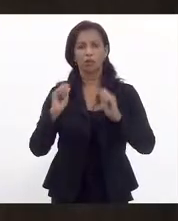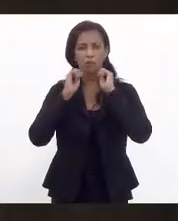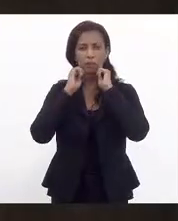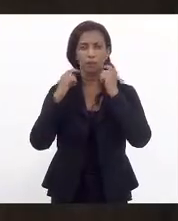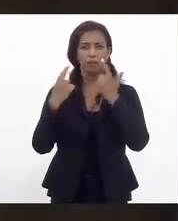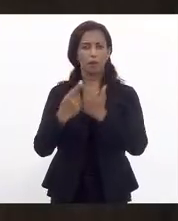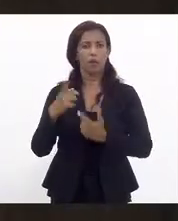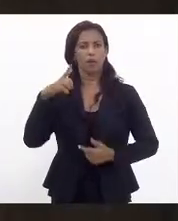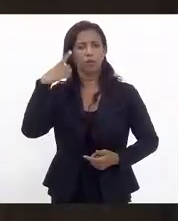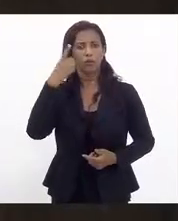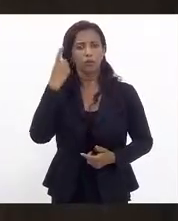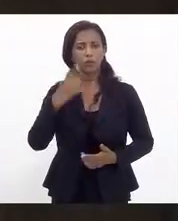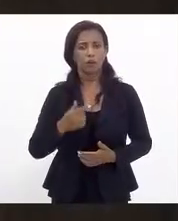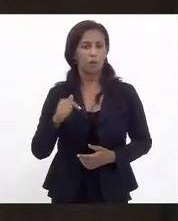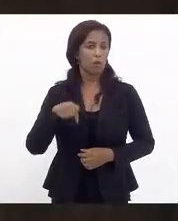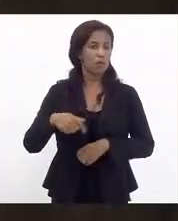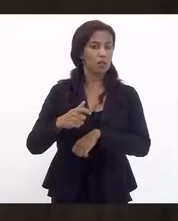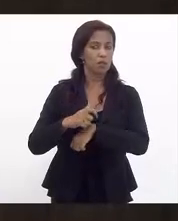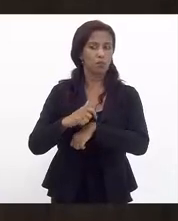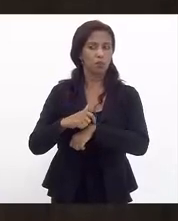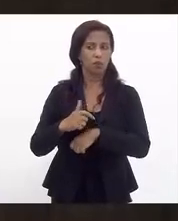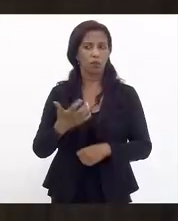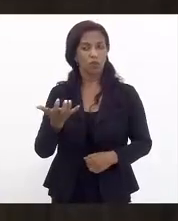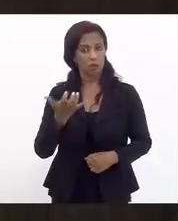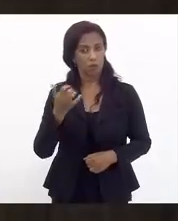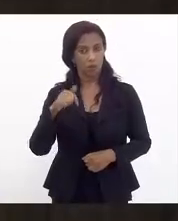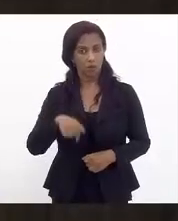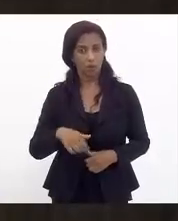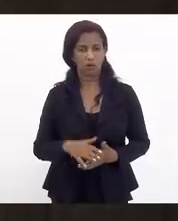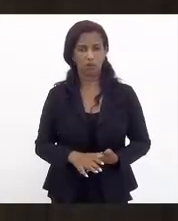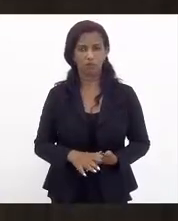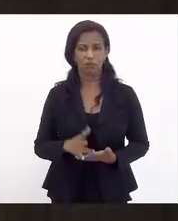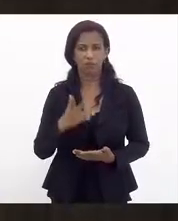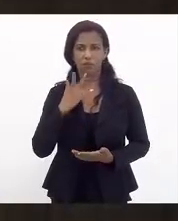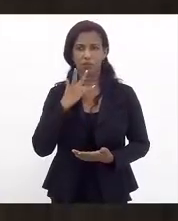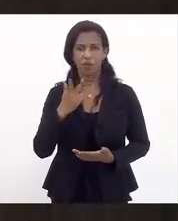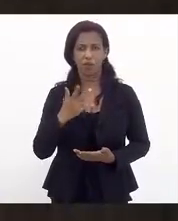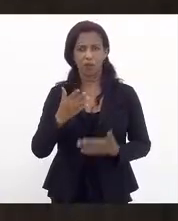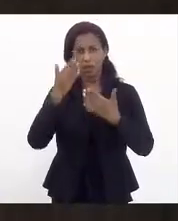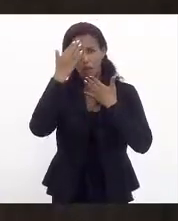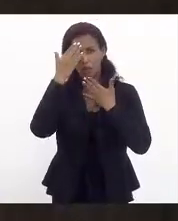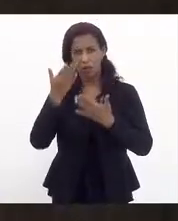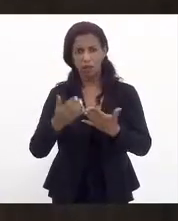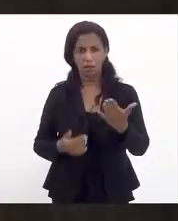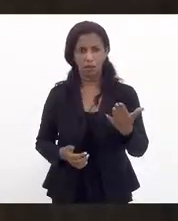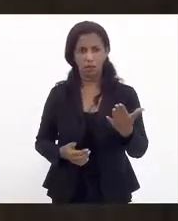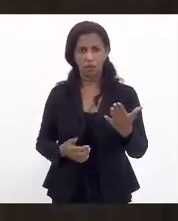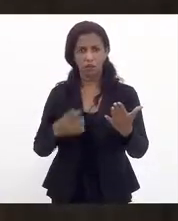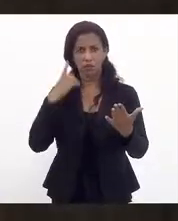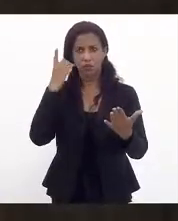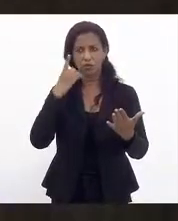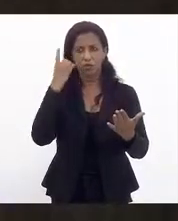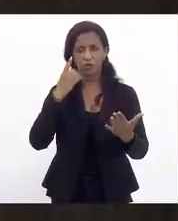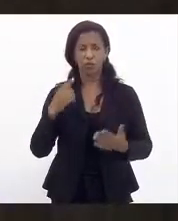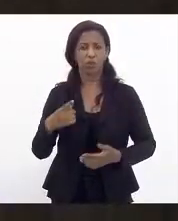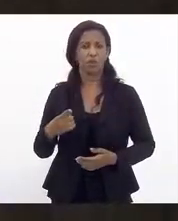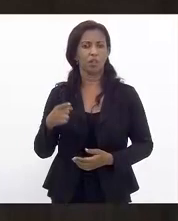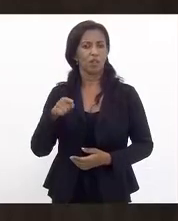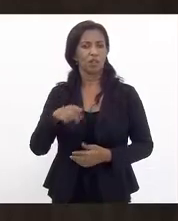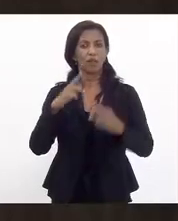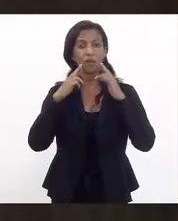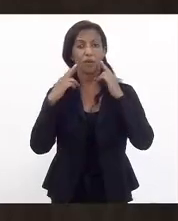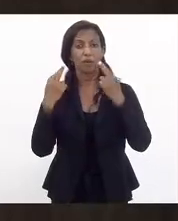aos parlamentares mas nesse momento eu quero aqui fazer um agradecimento ao Deputado que estavam